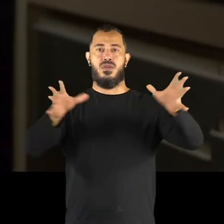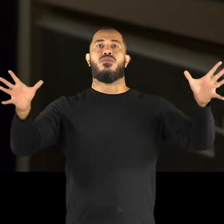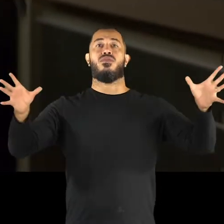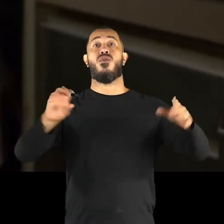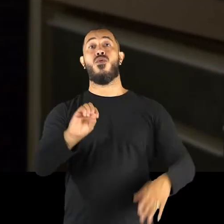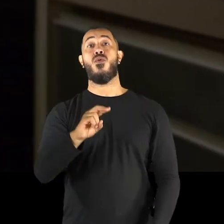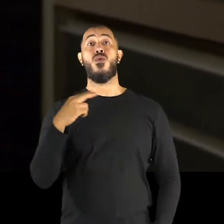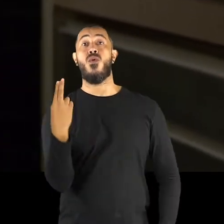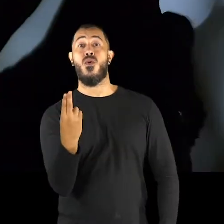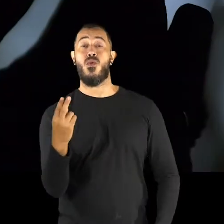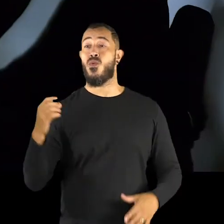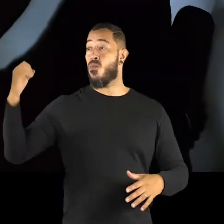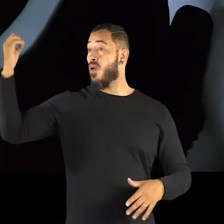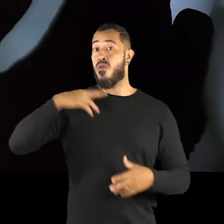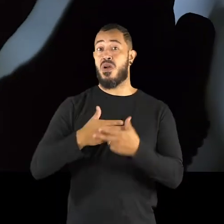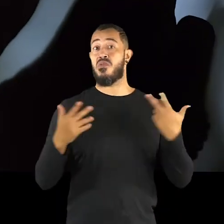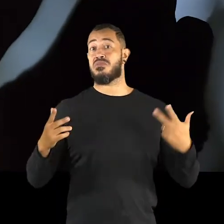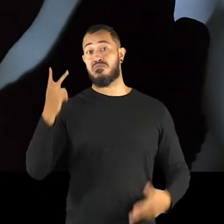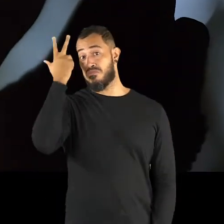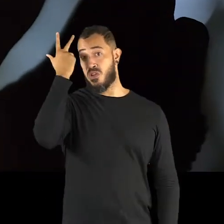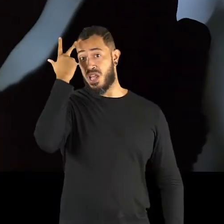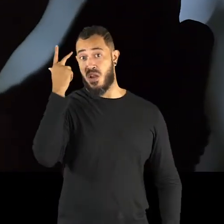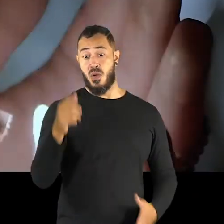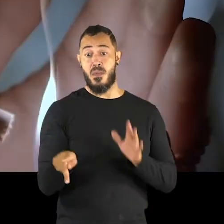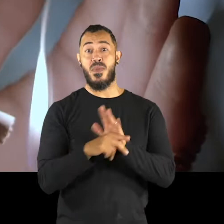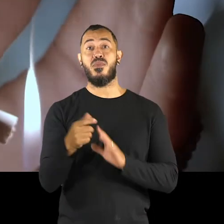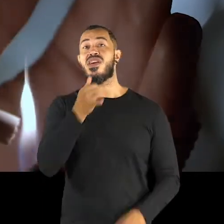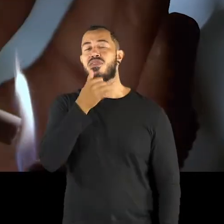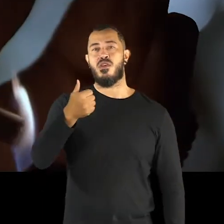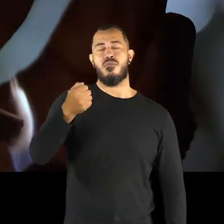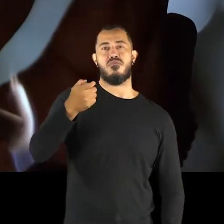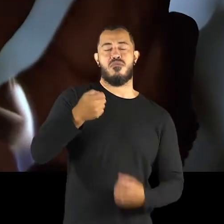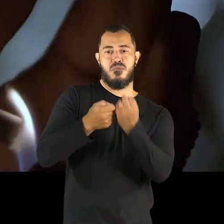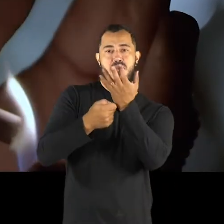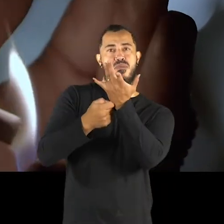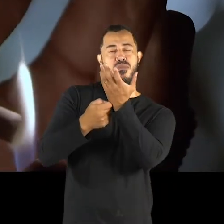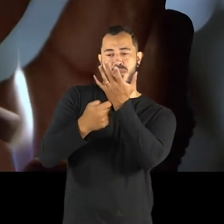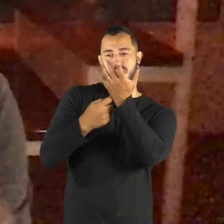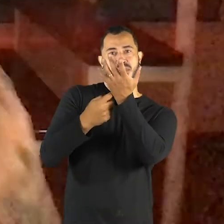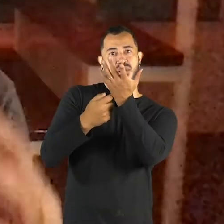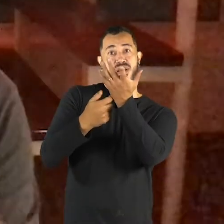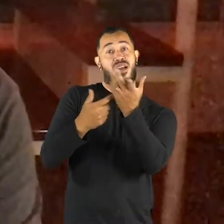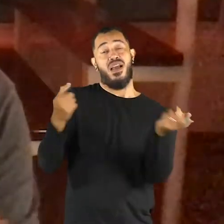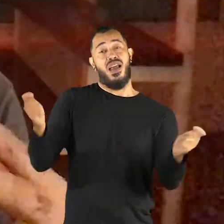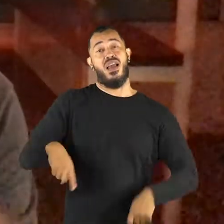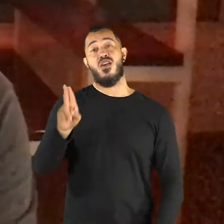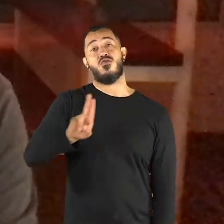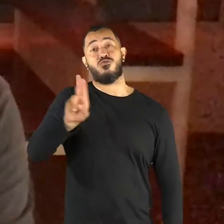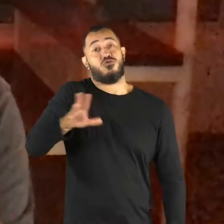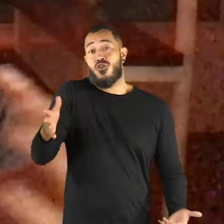ou uma luz de um elemento natural, como é o caso de uma luz de um isqueiro. Então, assim, são diversas possibilidades e elas estão